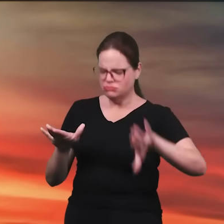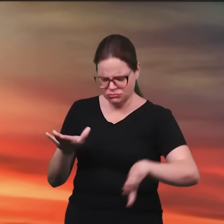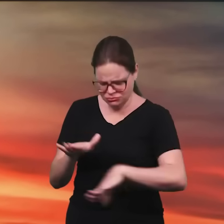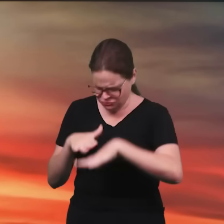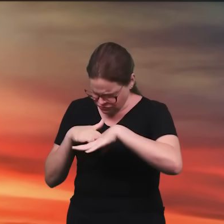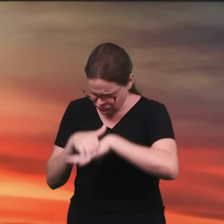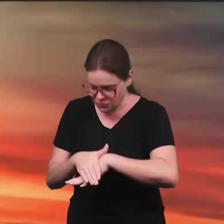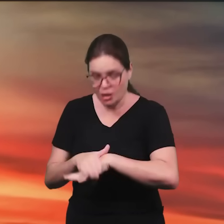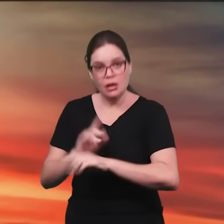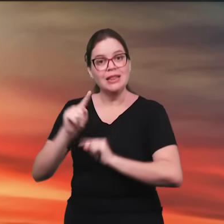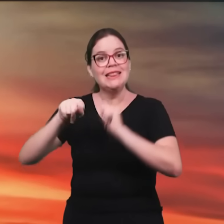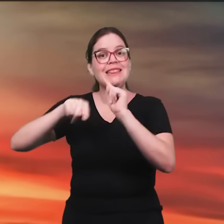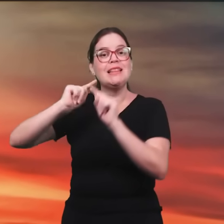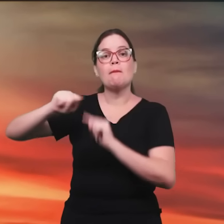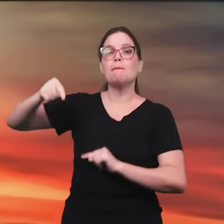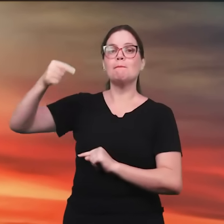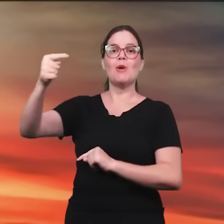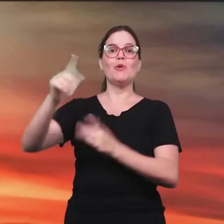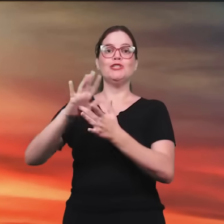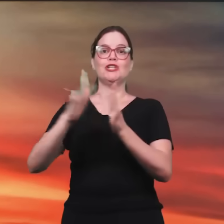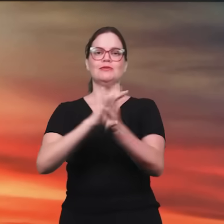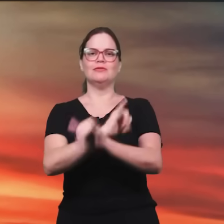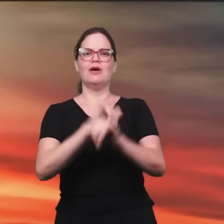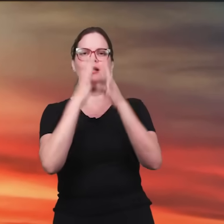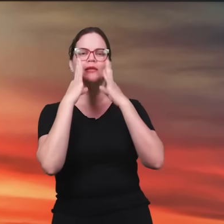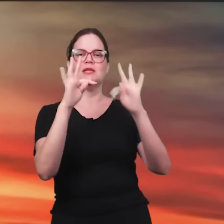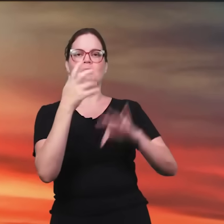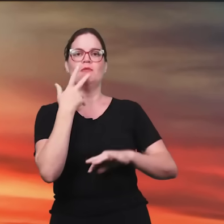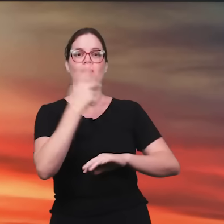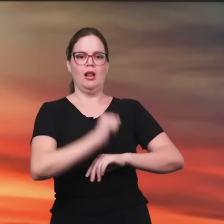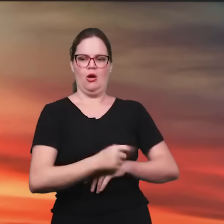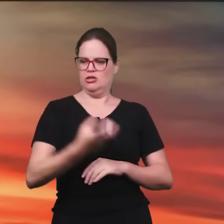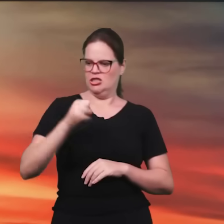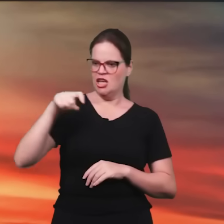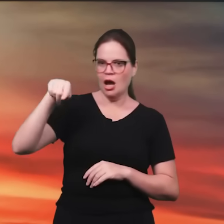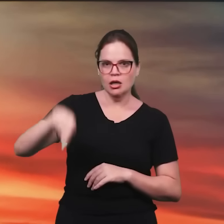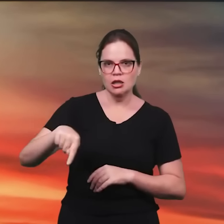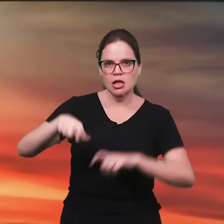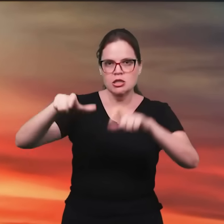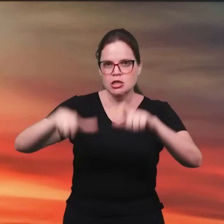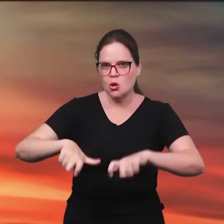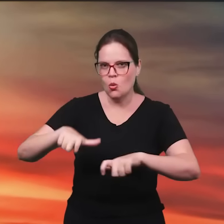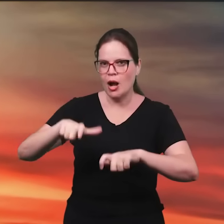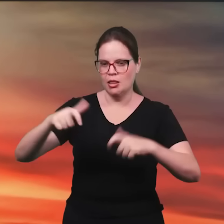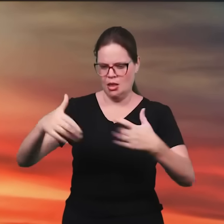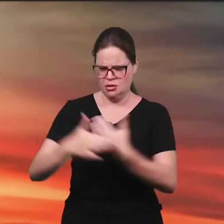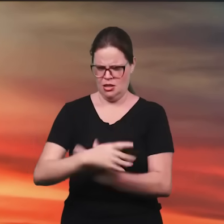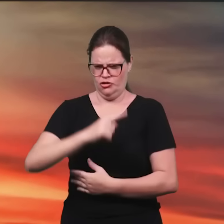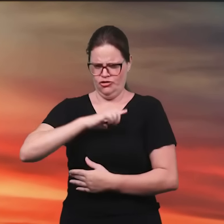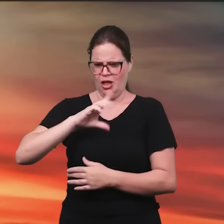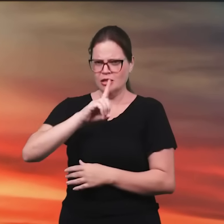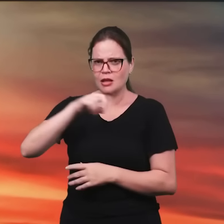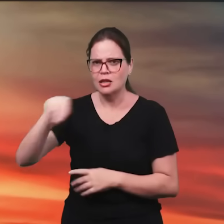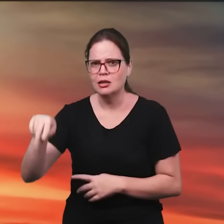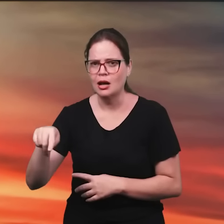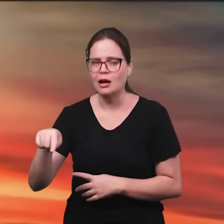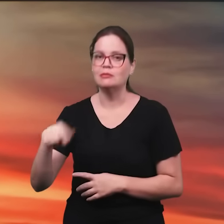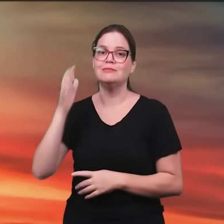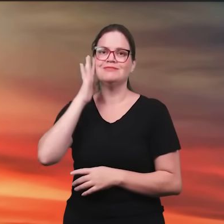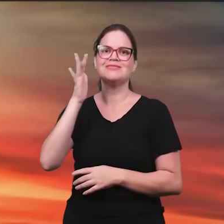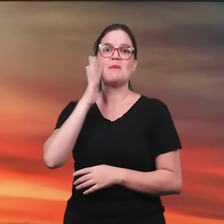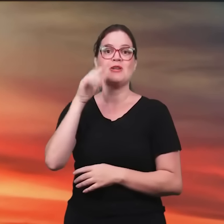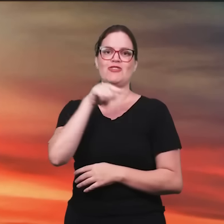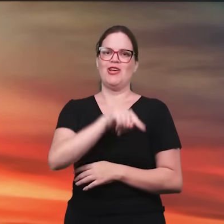sou o profeta. E Jesus até é testemunho de Daniel, hein? Quando ele fala assim, naquela cidade tivesse Daniel, ou seja, a referência